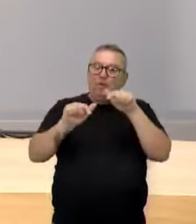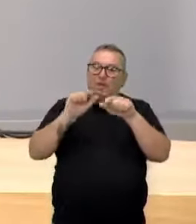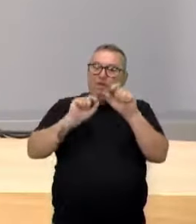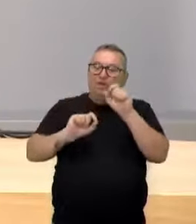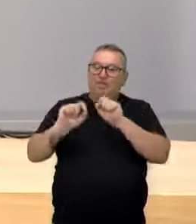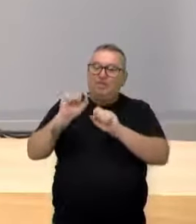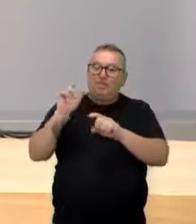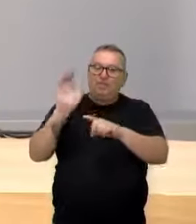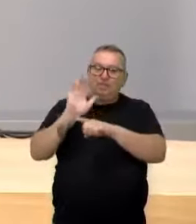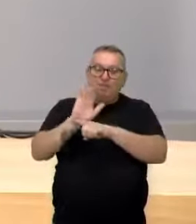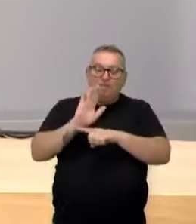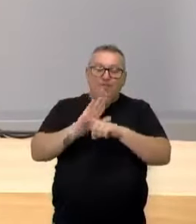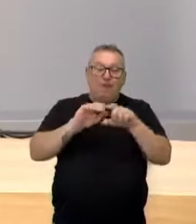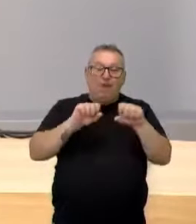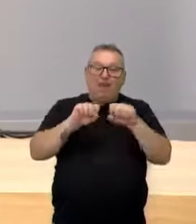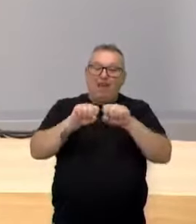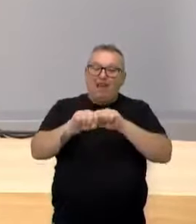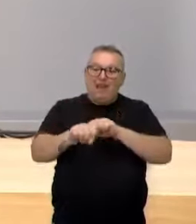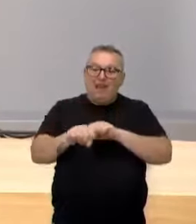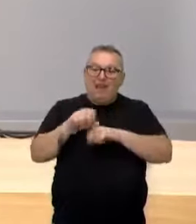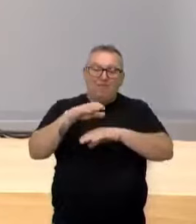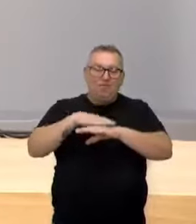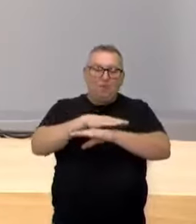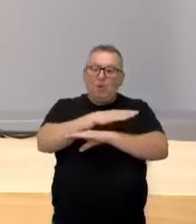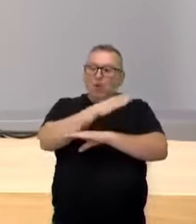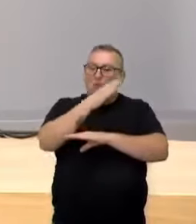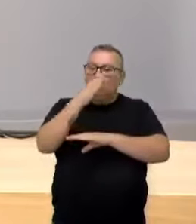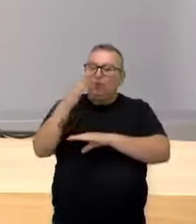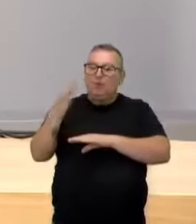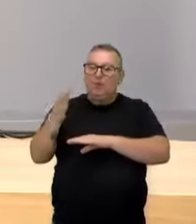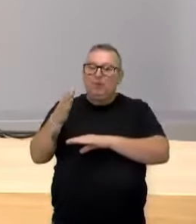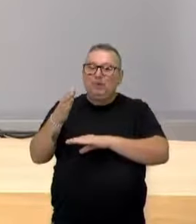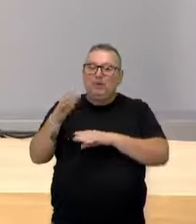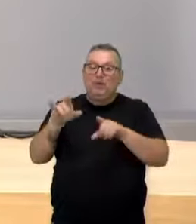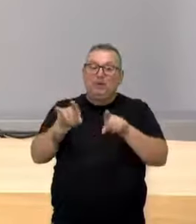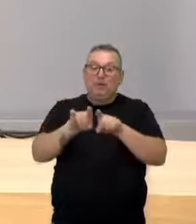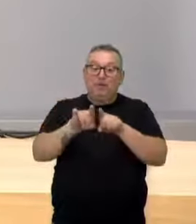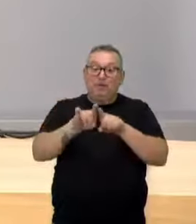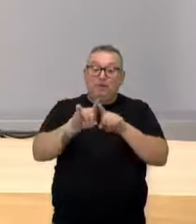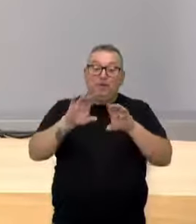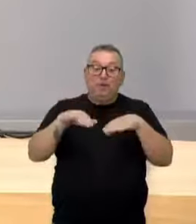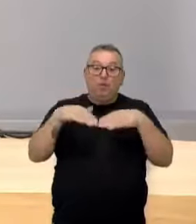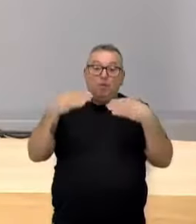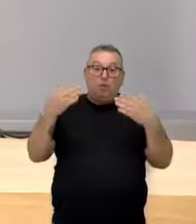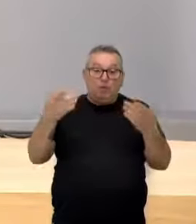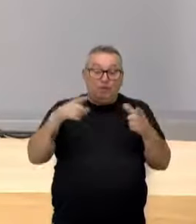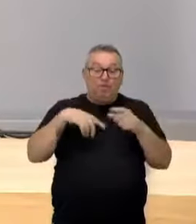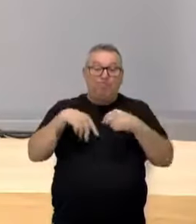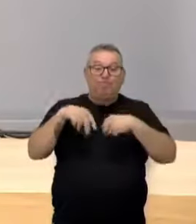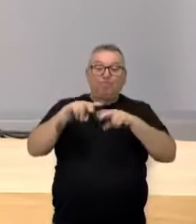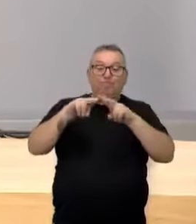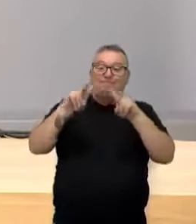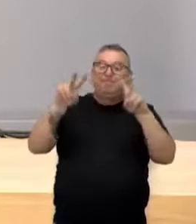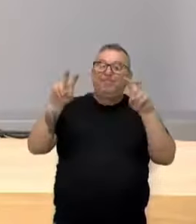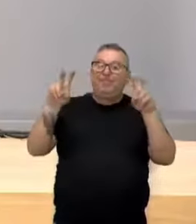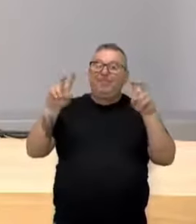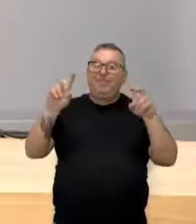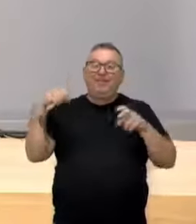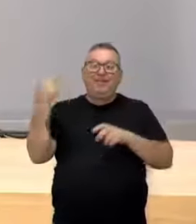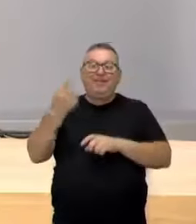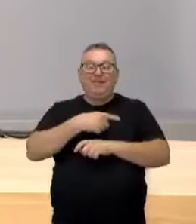é colaborar com a formação integral deles. E quando se trata dessa temática, nós